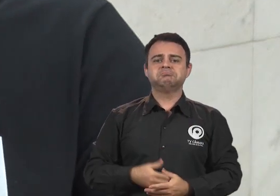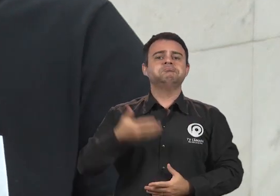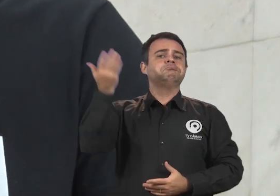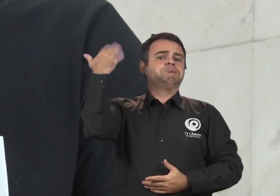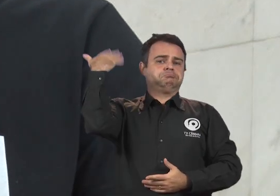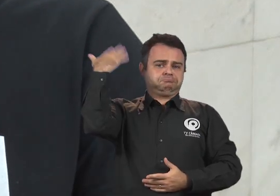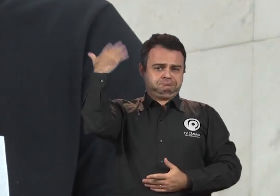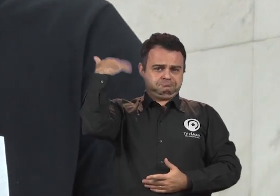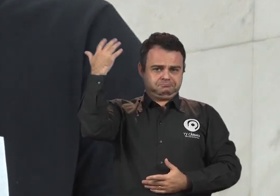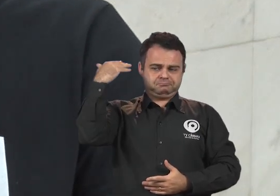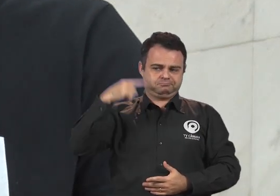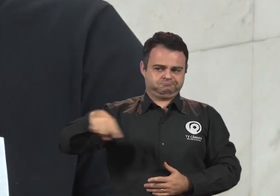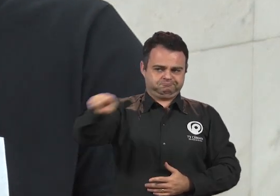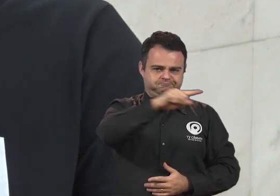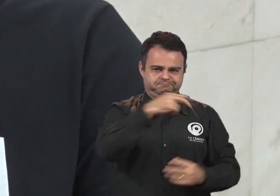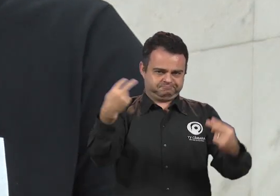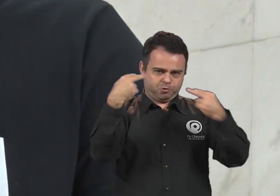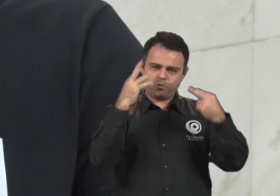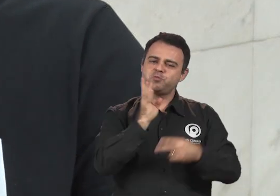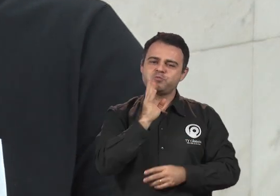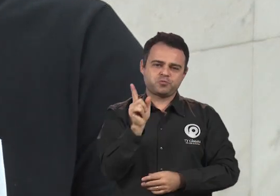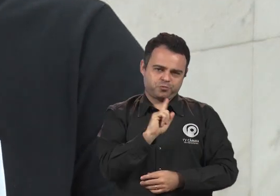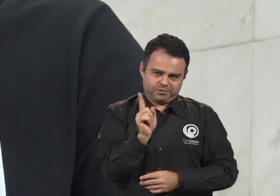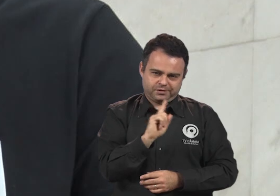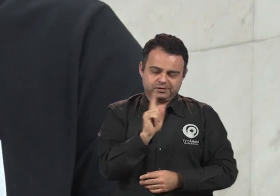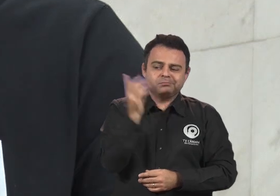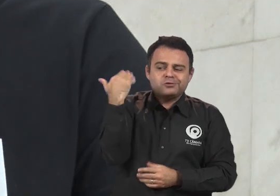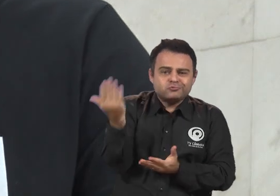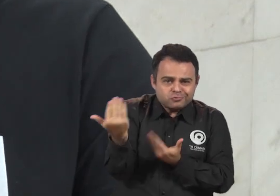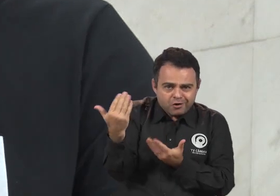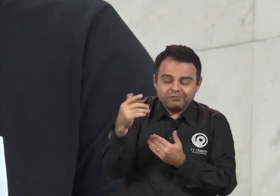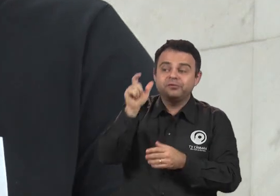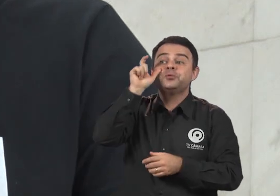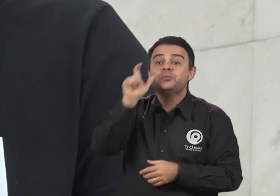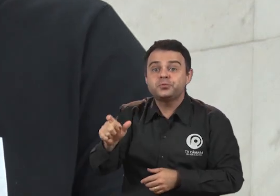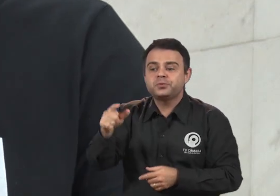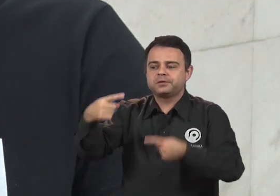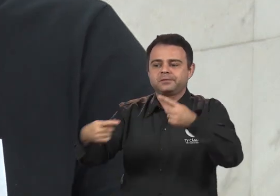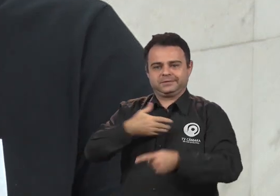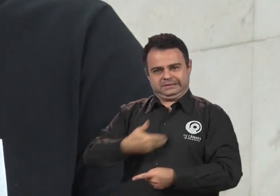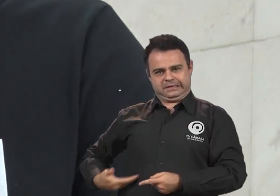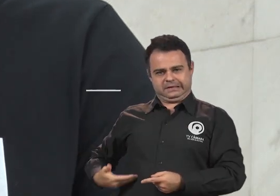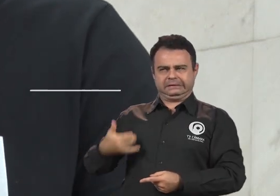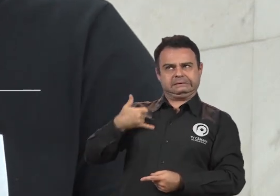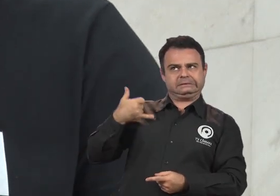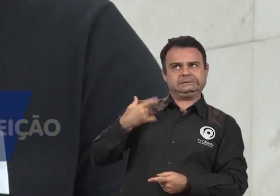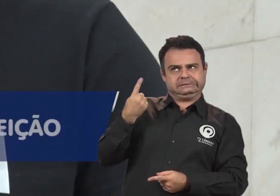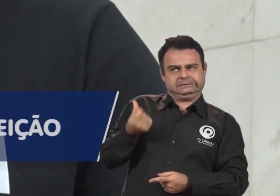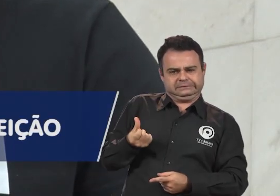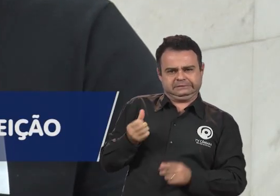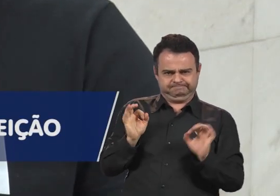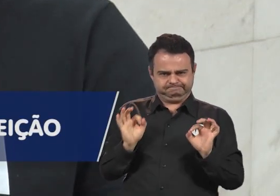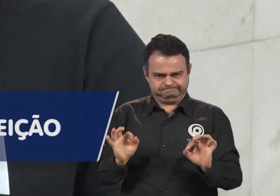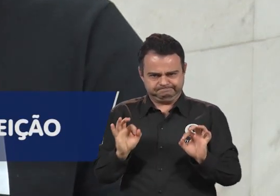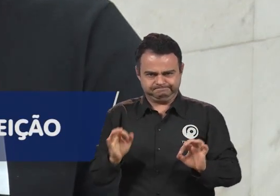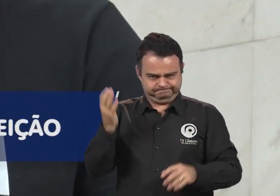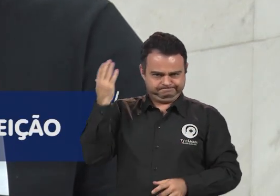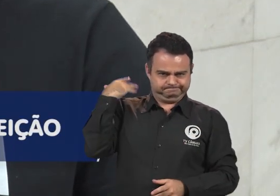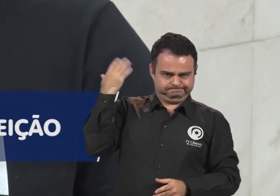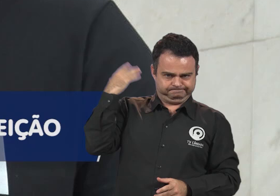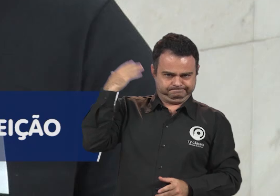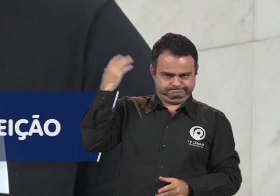desconhecido e eu me interessei muito jovem por política, nos meus 16 anos.